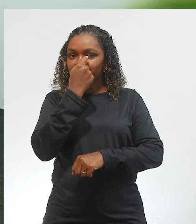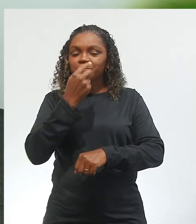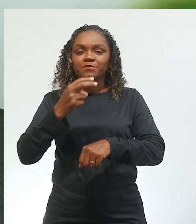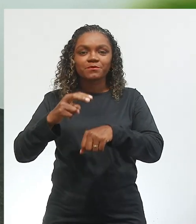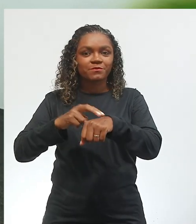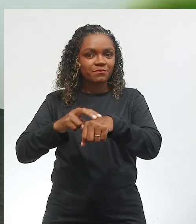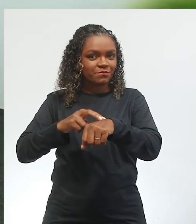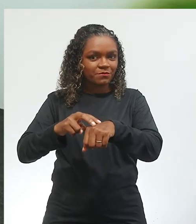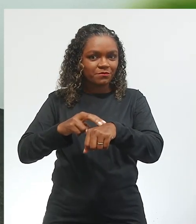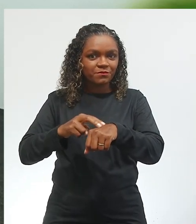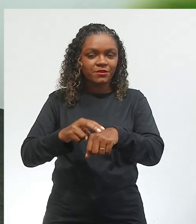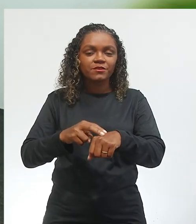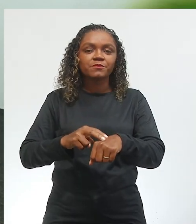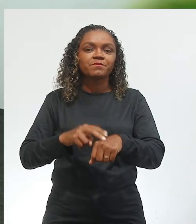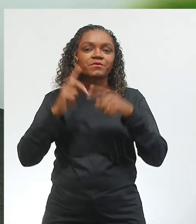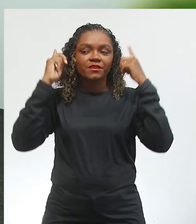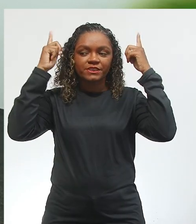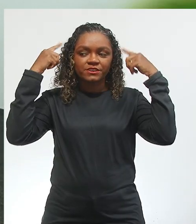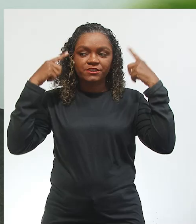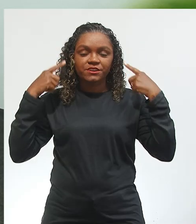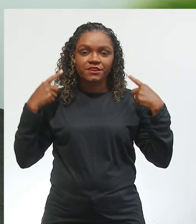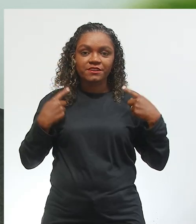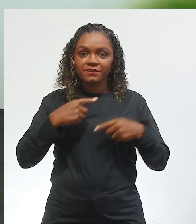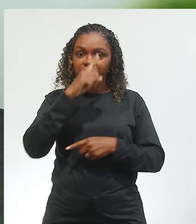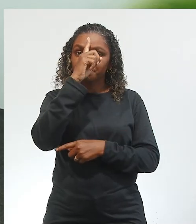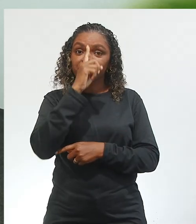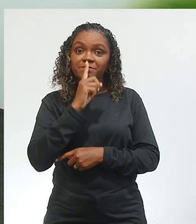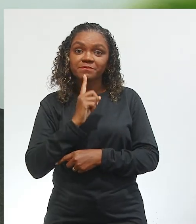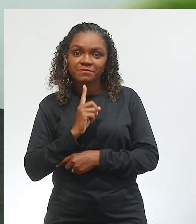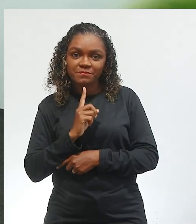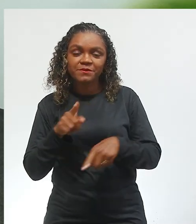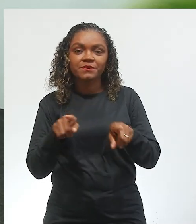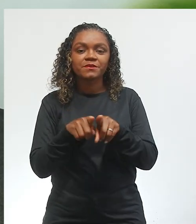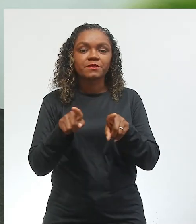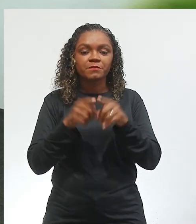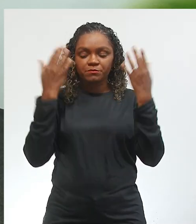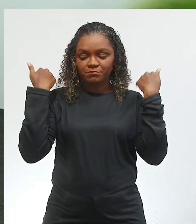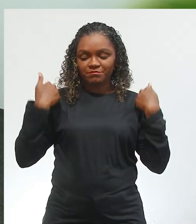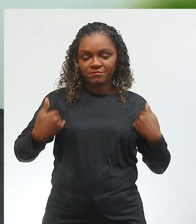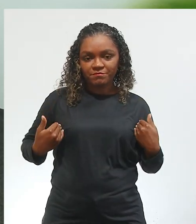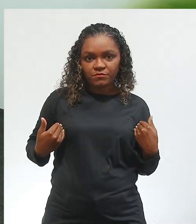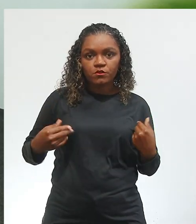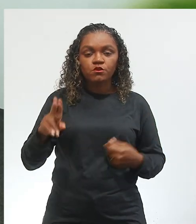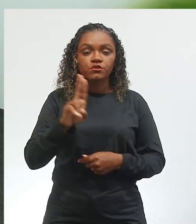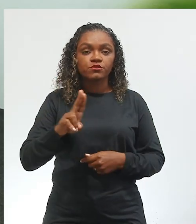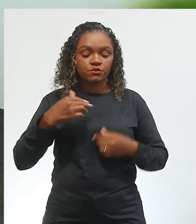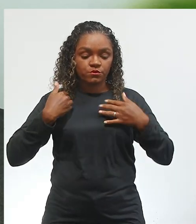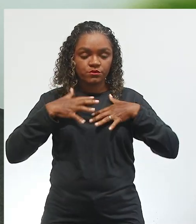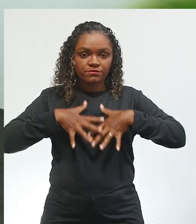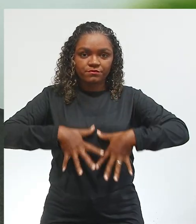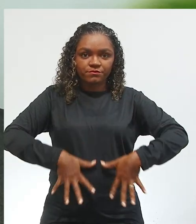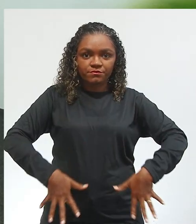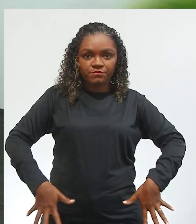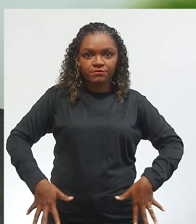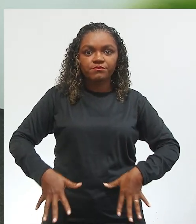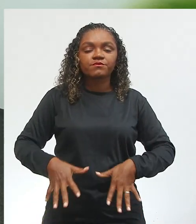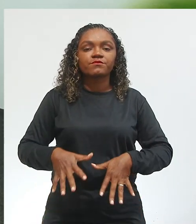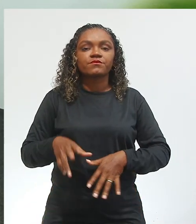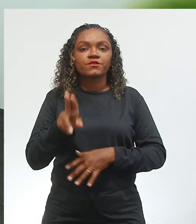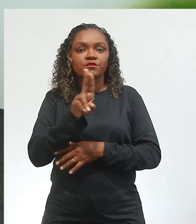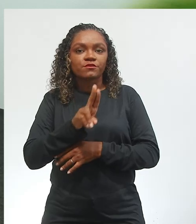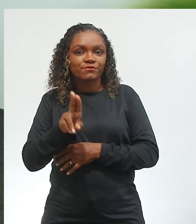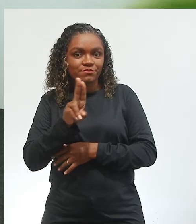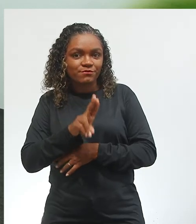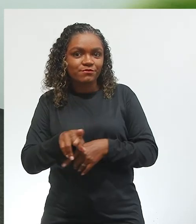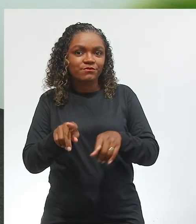tenho olhos verdes, cabelos loiros, cacheados, compridos. Estou usando um vestido